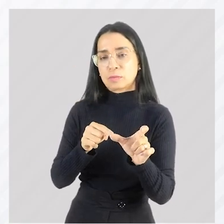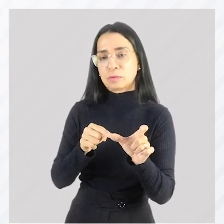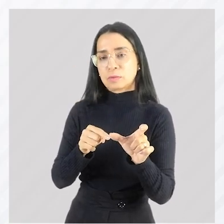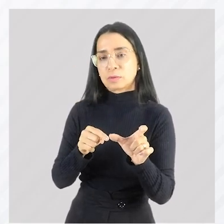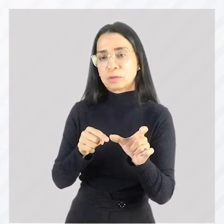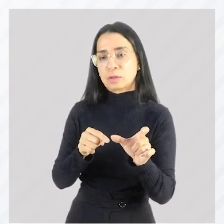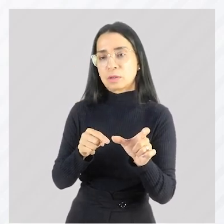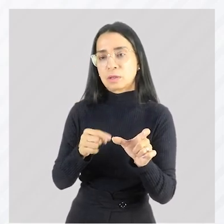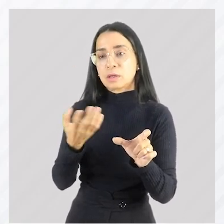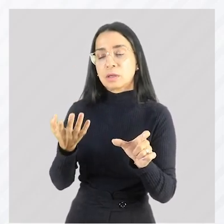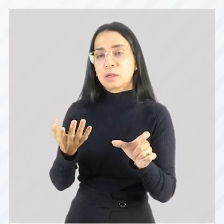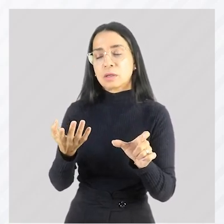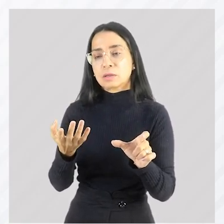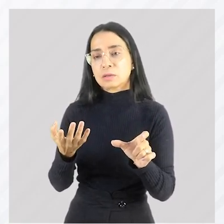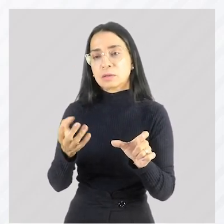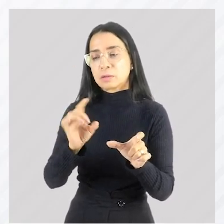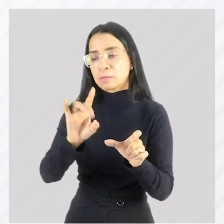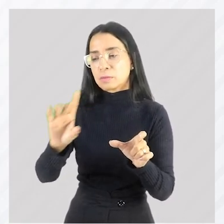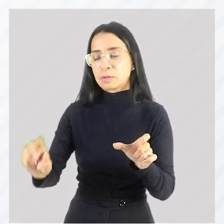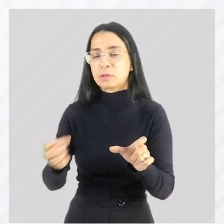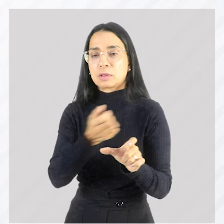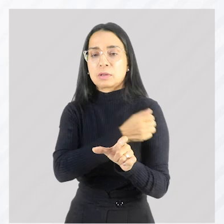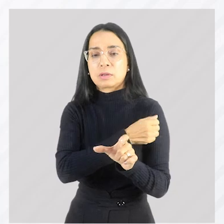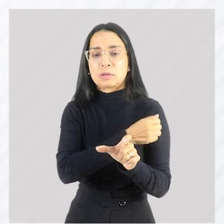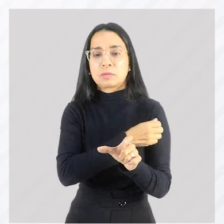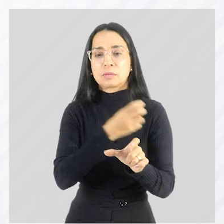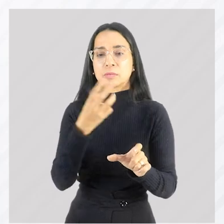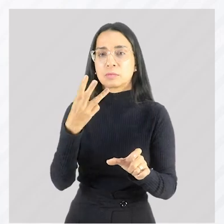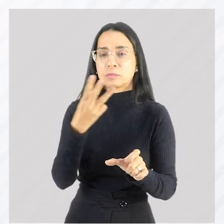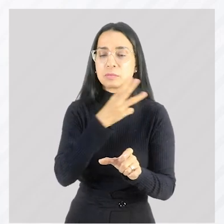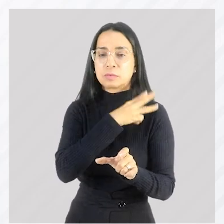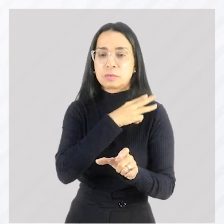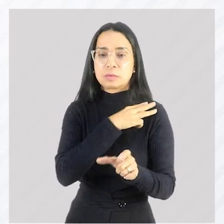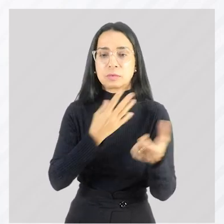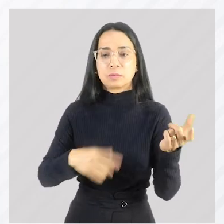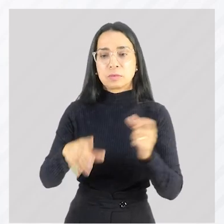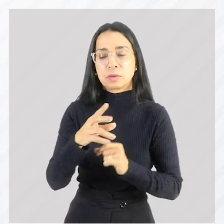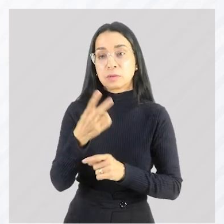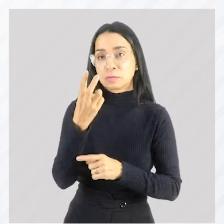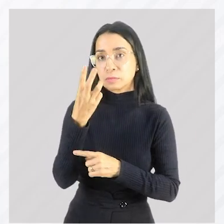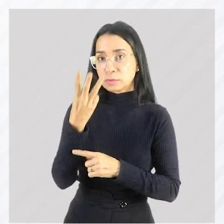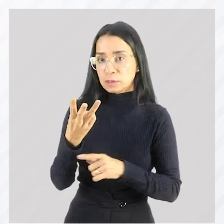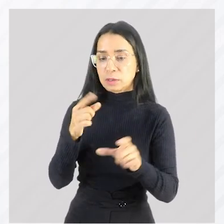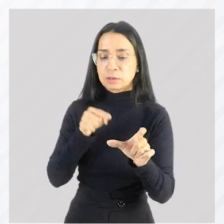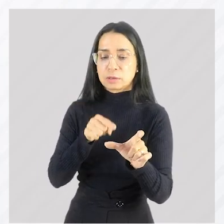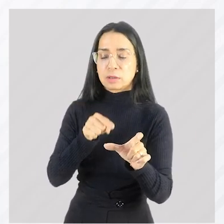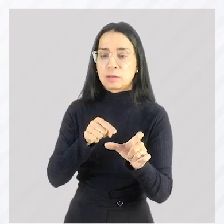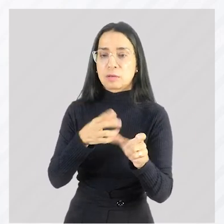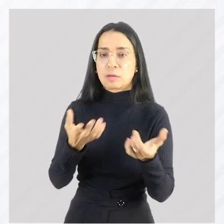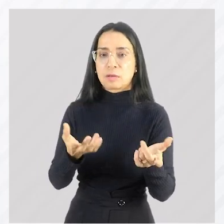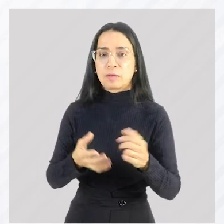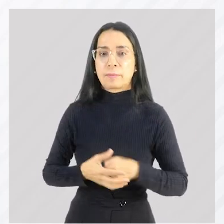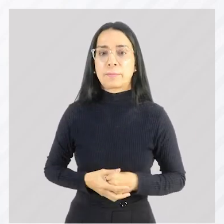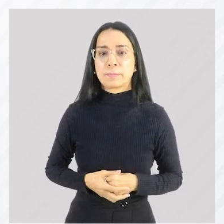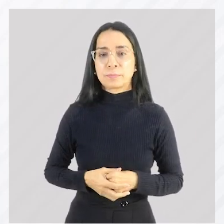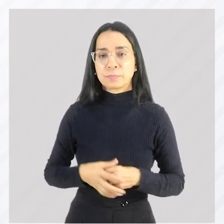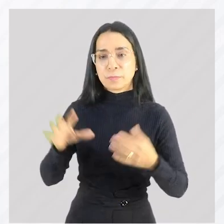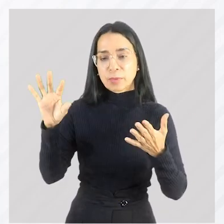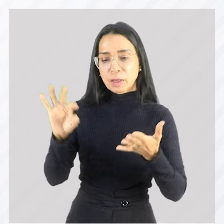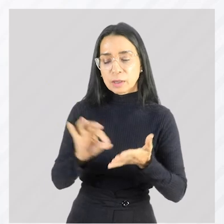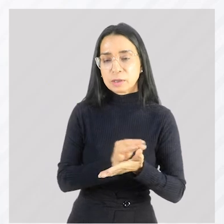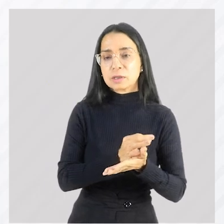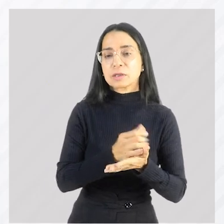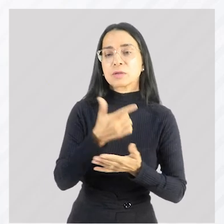nome e para cada estudante do Tero ano três cartões com o seu nome foram inscritos